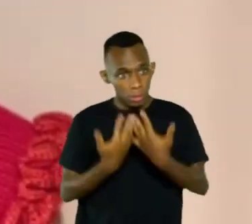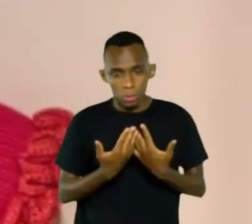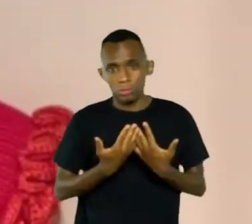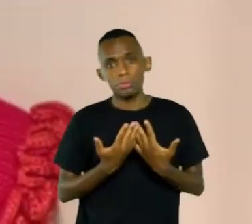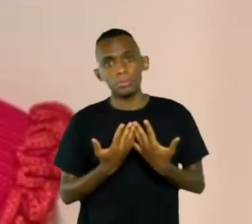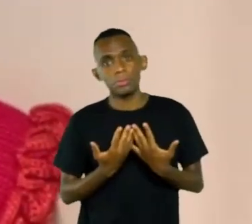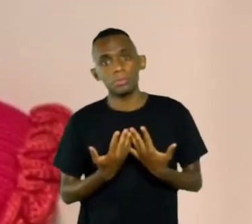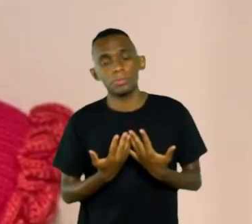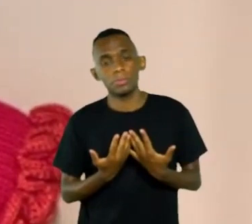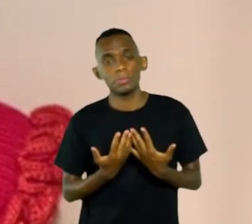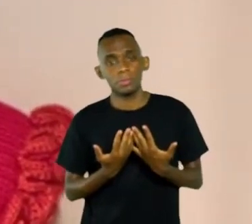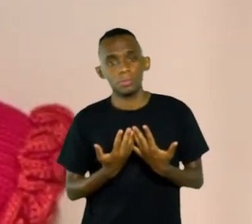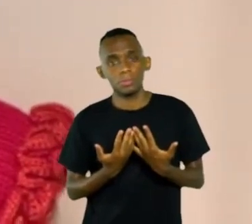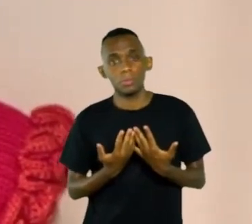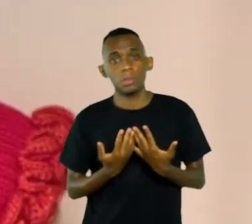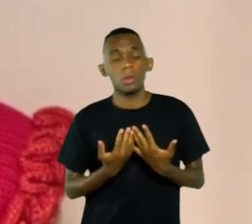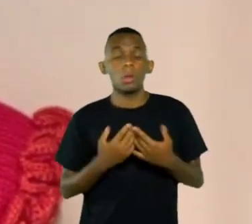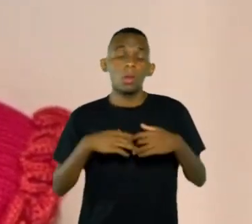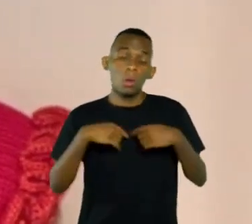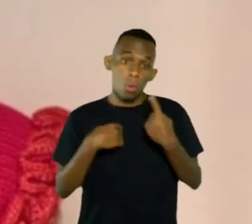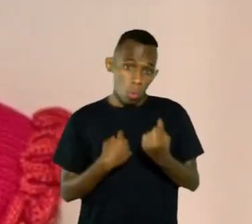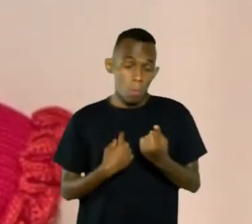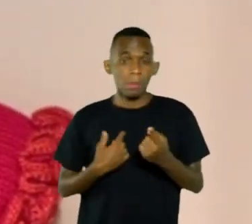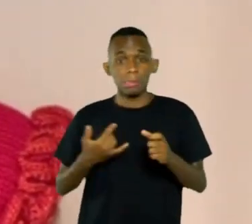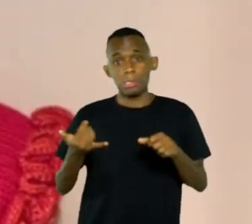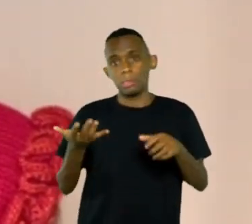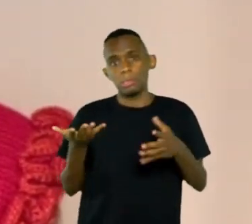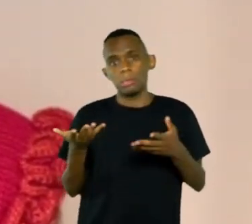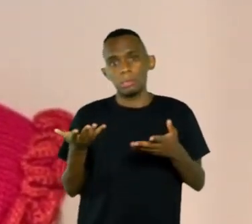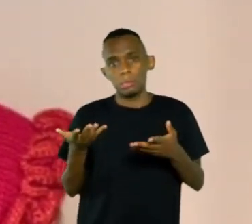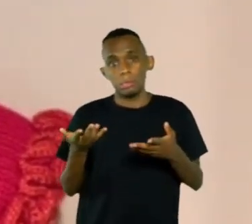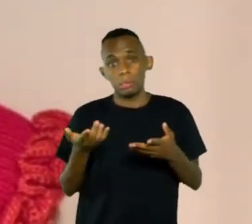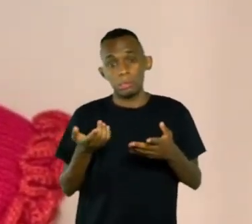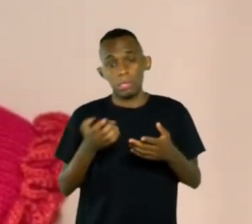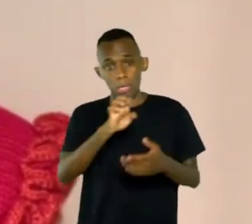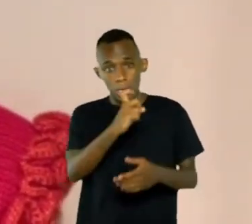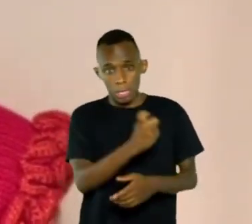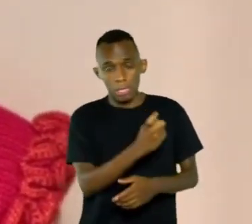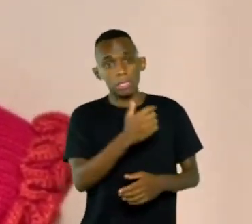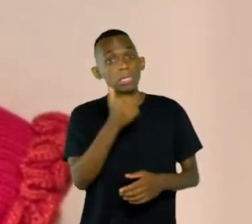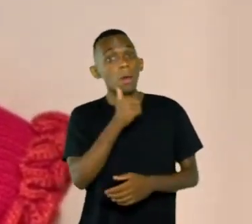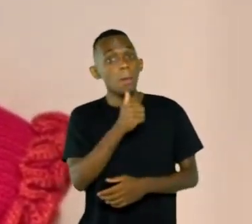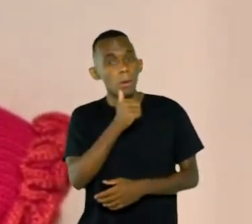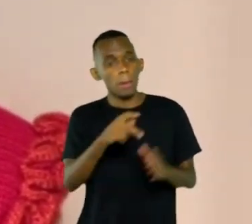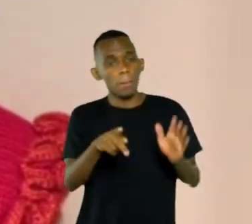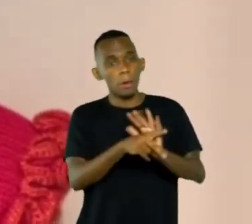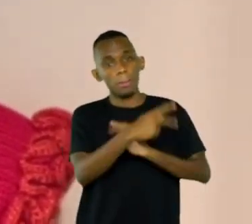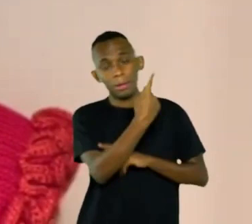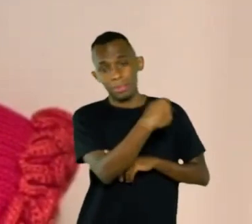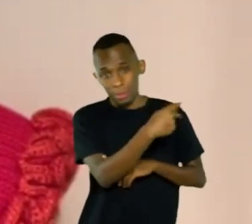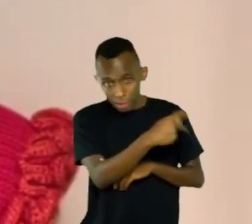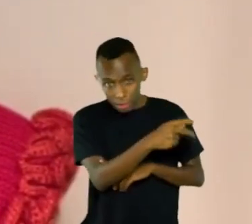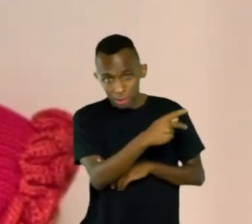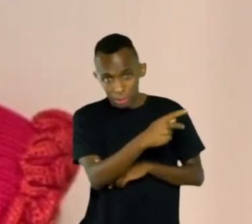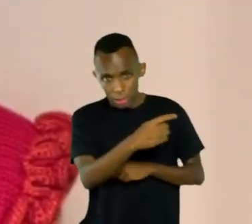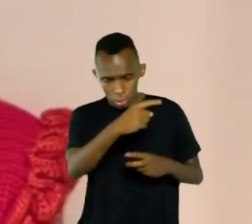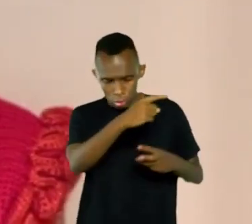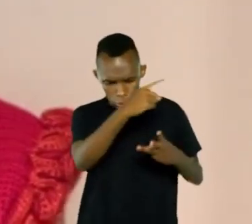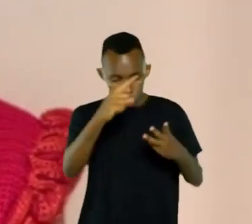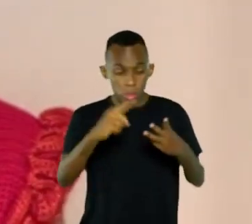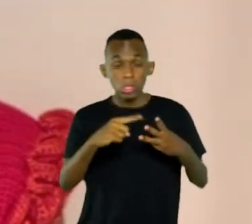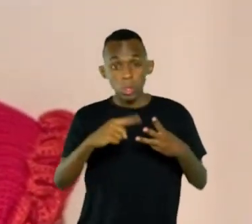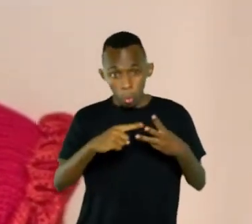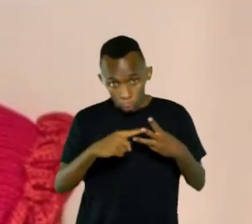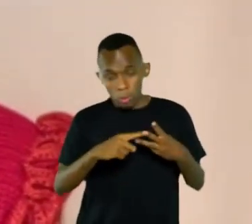mas assim, uma das ex-mulheres dele, a Paula, a segunda mulher dele,